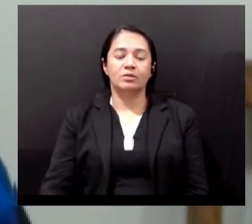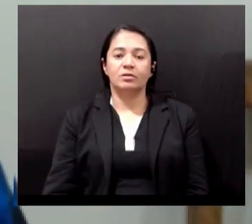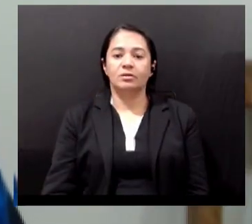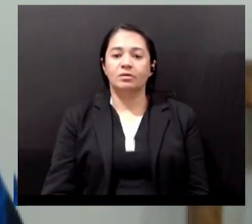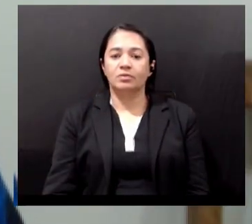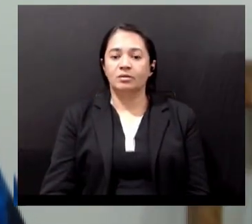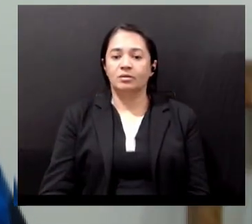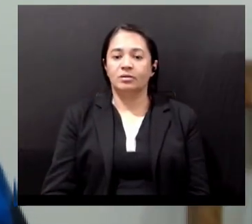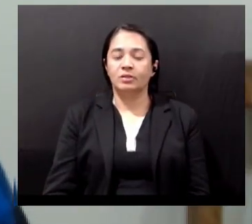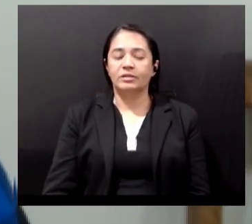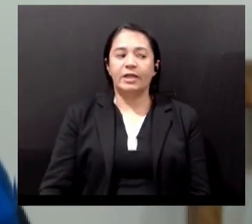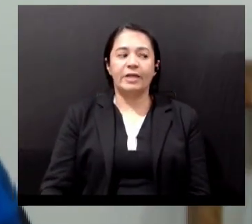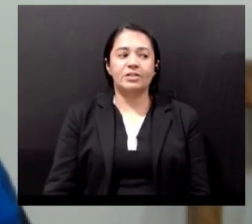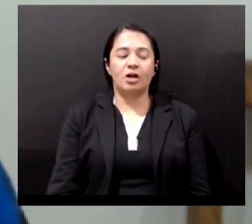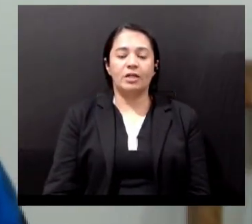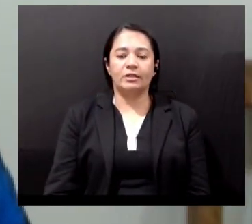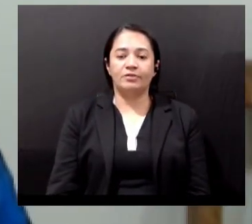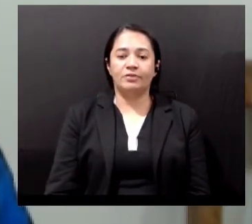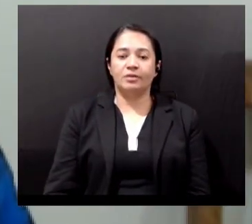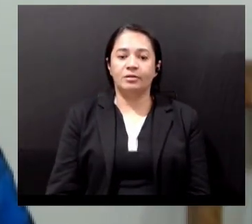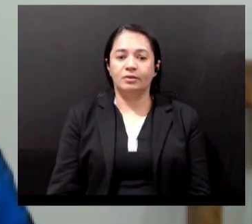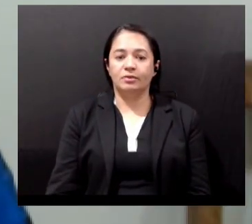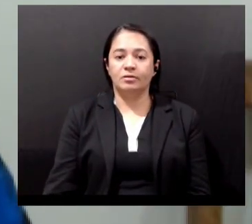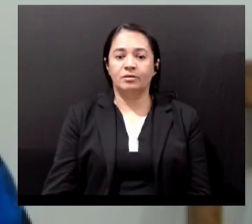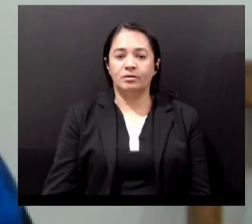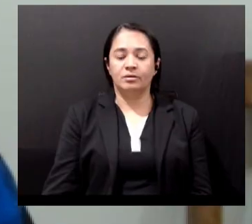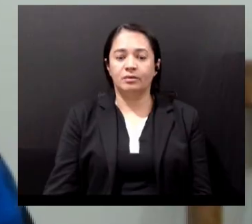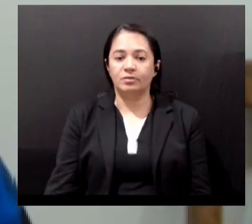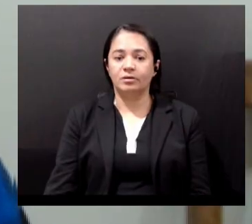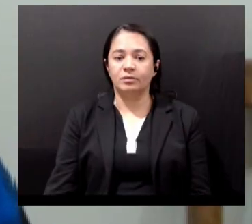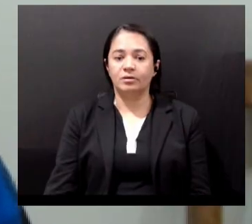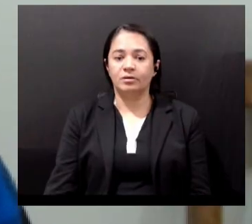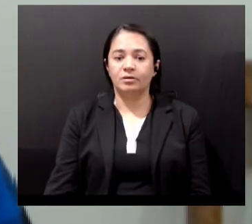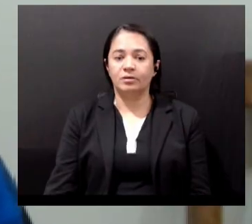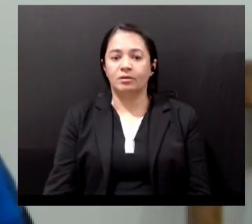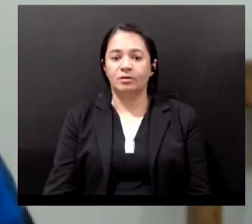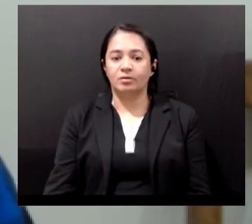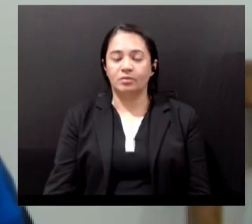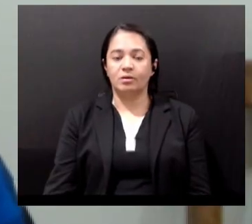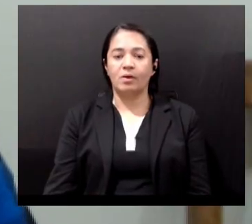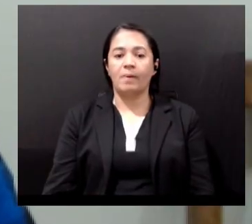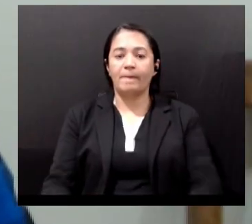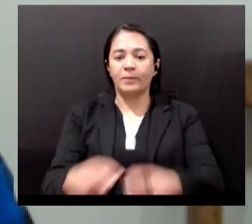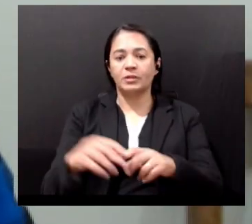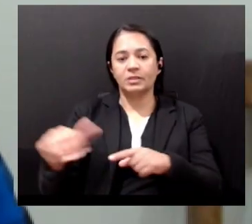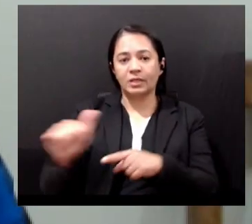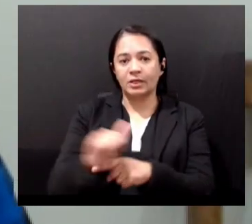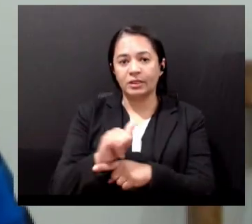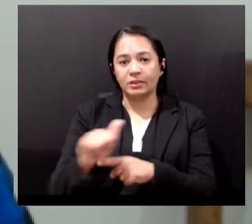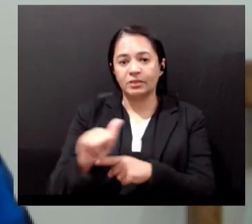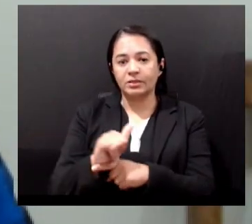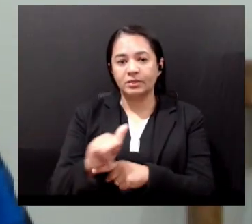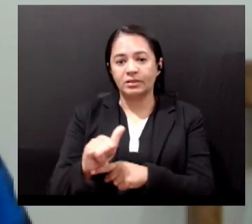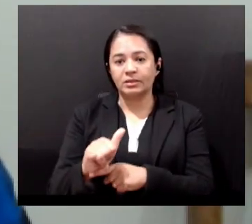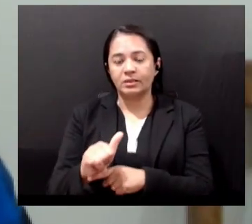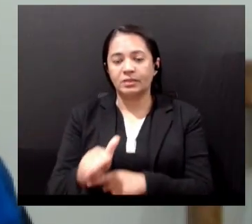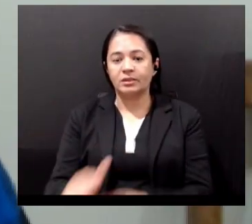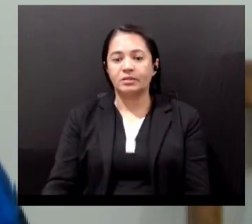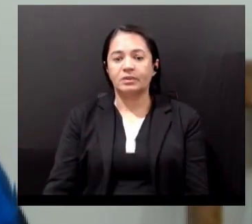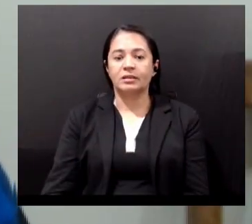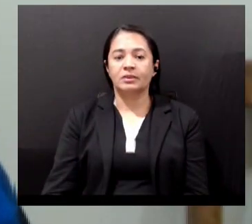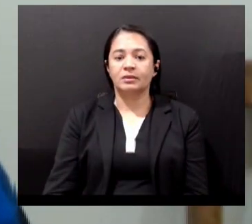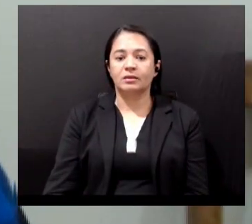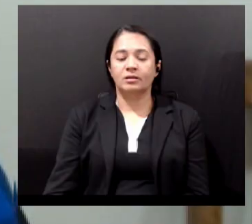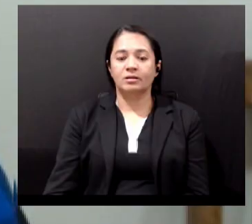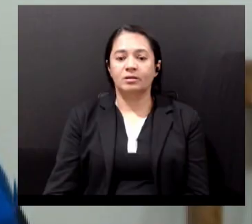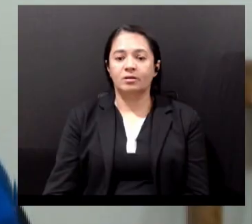qual período plantar, qual é o período mais adequado, eu possa fazer essa estratégia, desenvolver esse